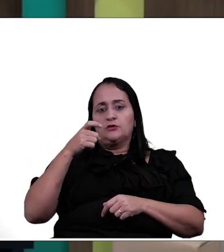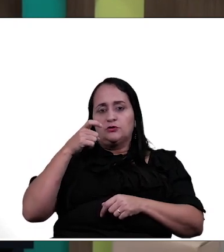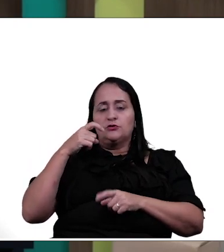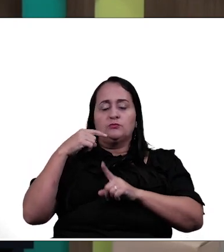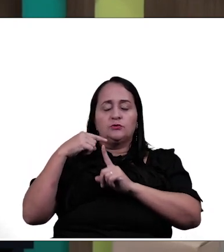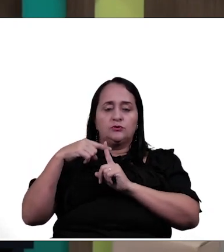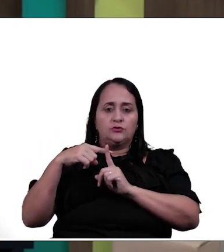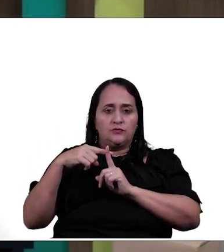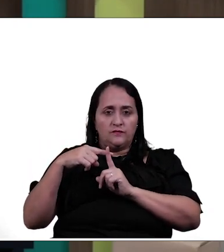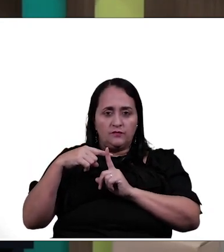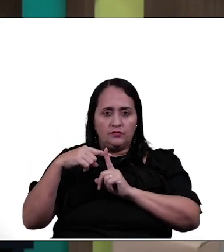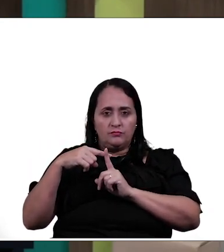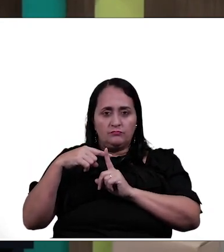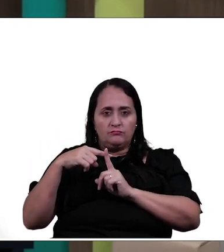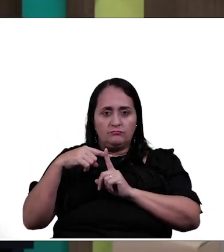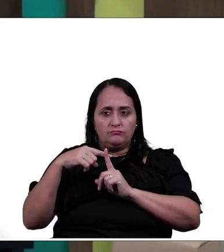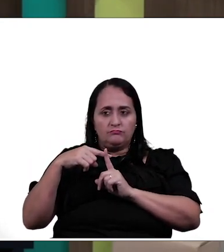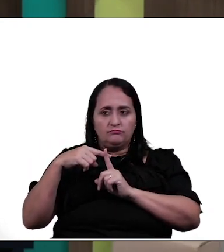somente